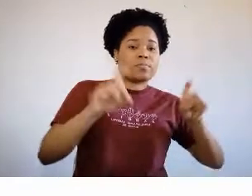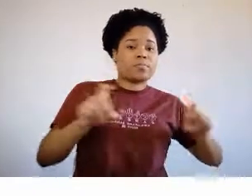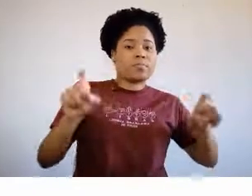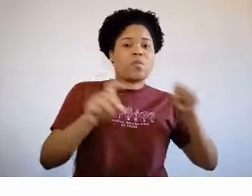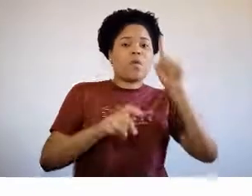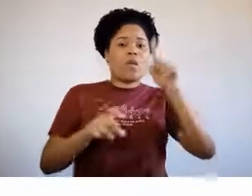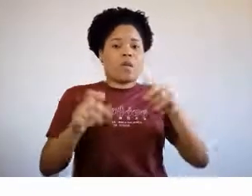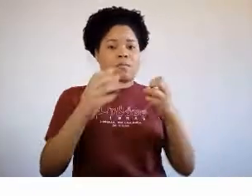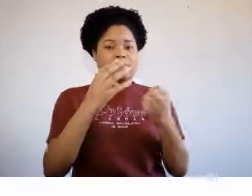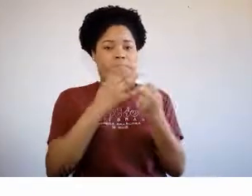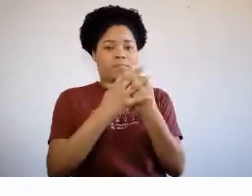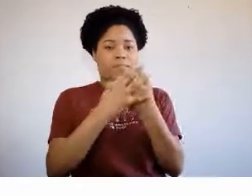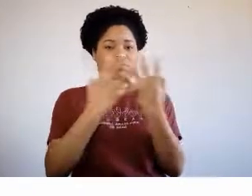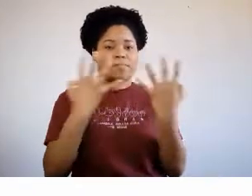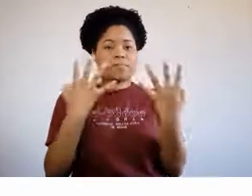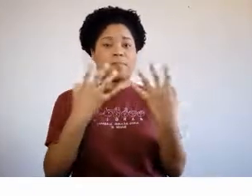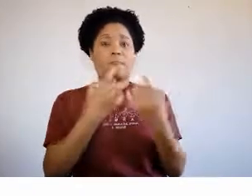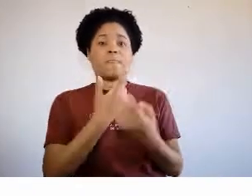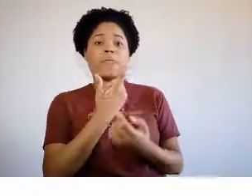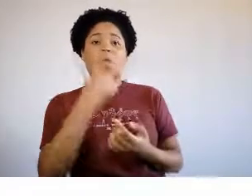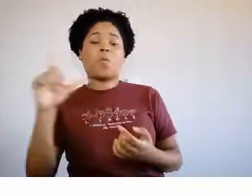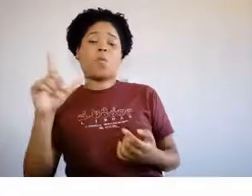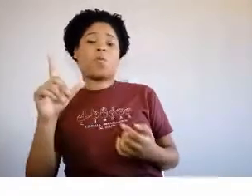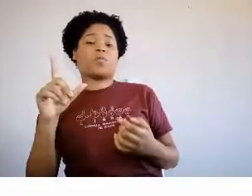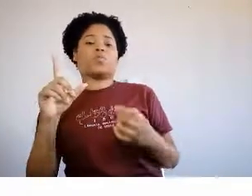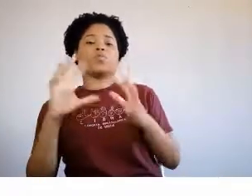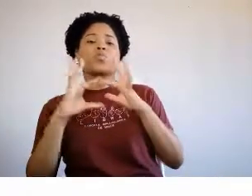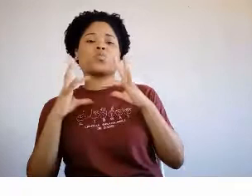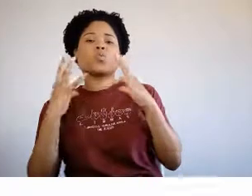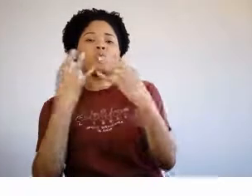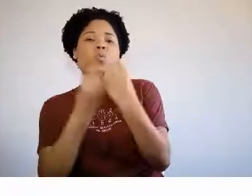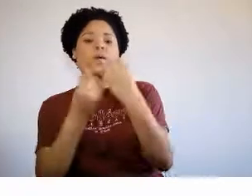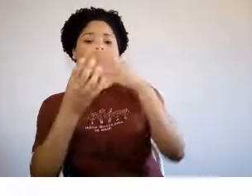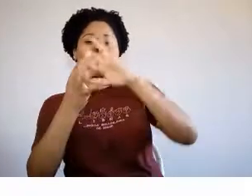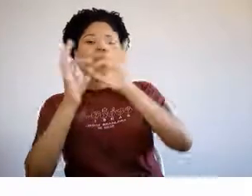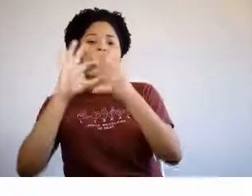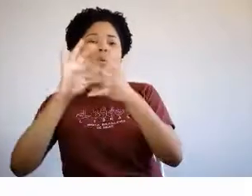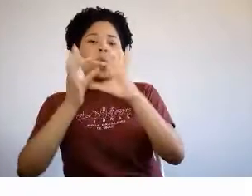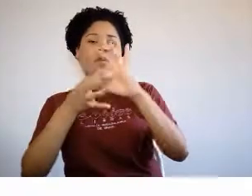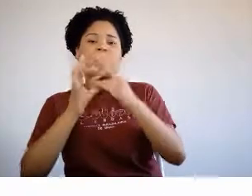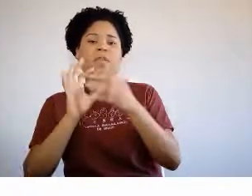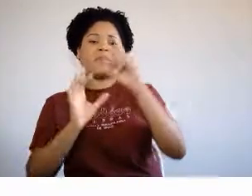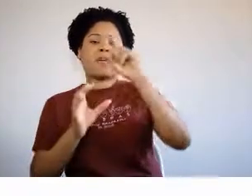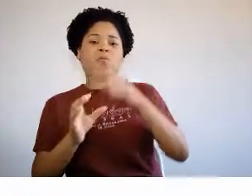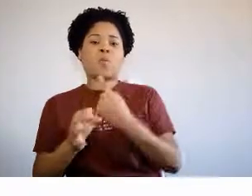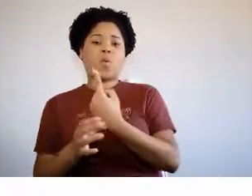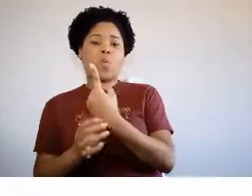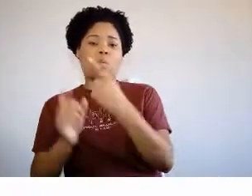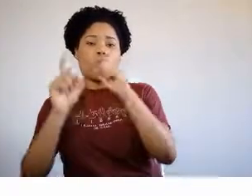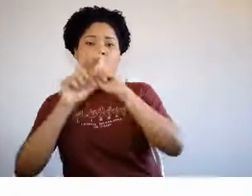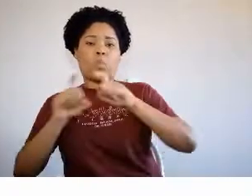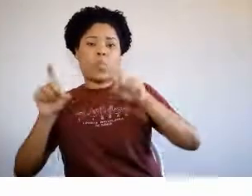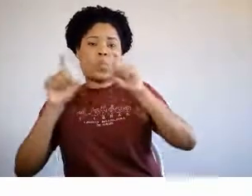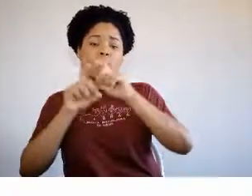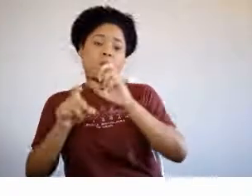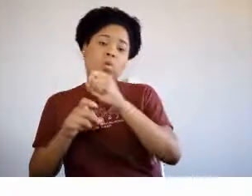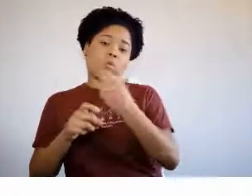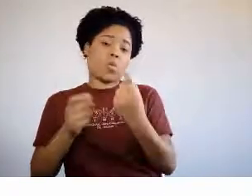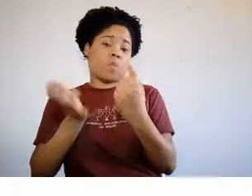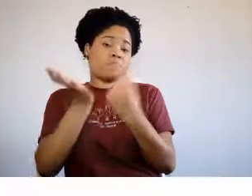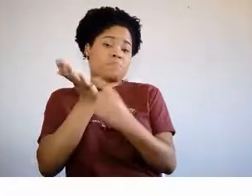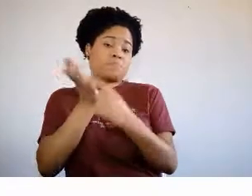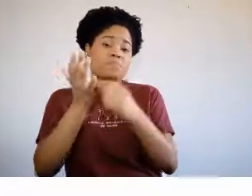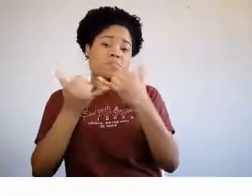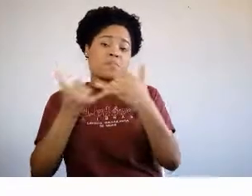computadores. Isso que é a topologia em malha. E a topologia totalmente conectada? Bem, quando eu tenho um computador ou